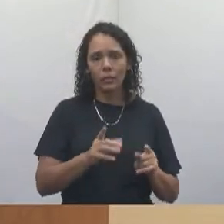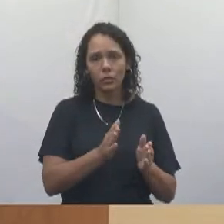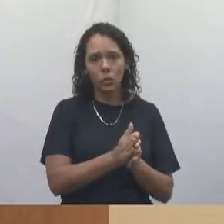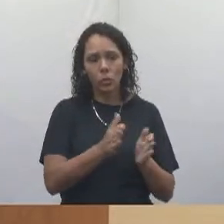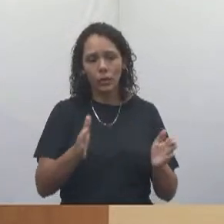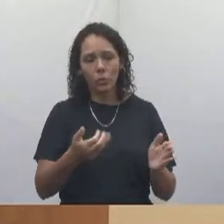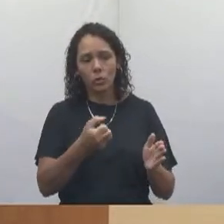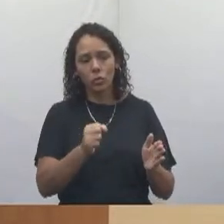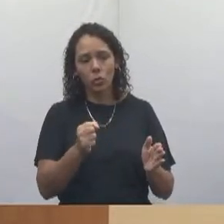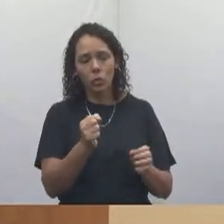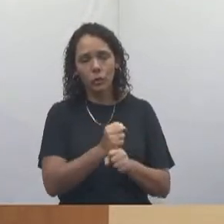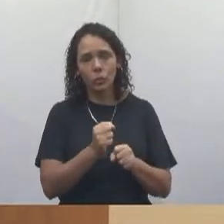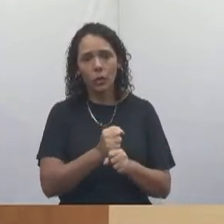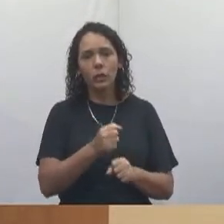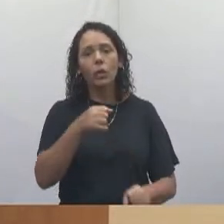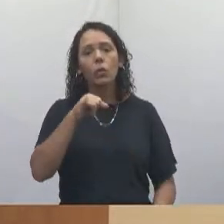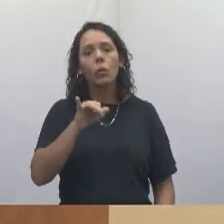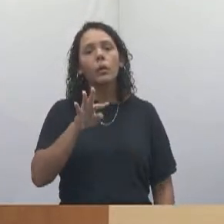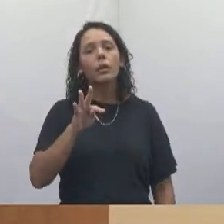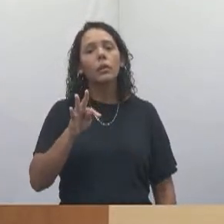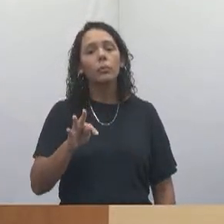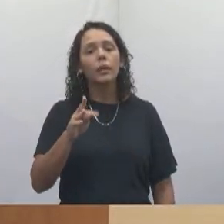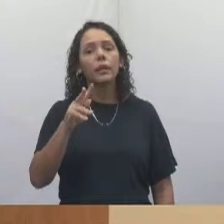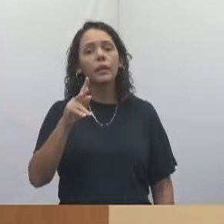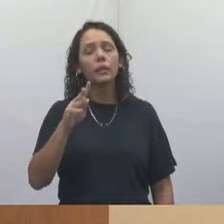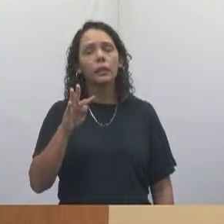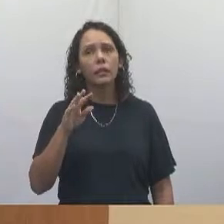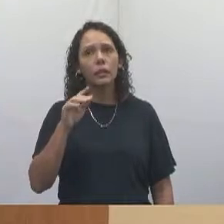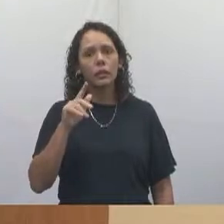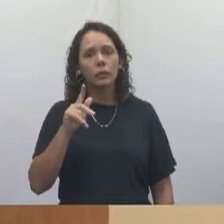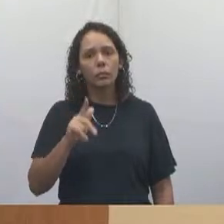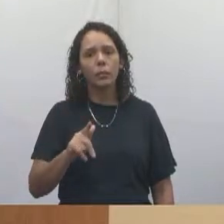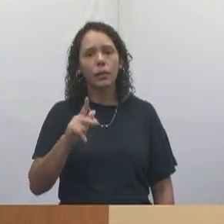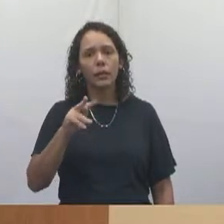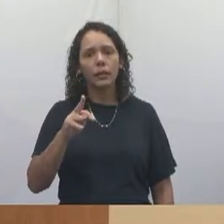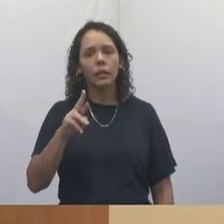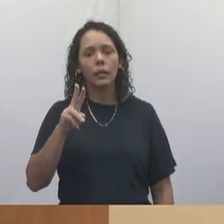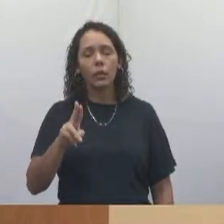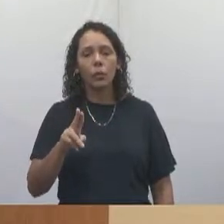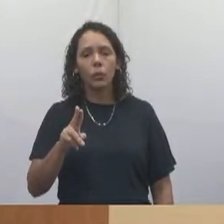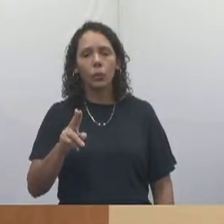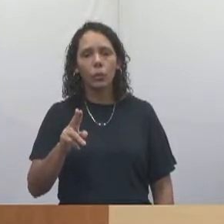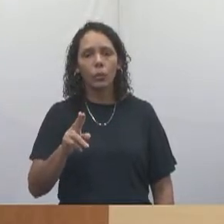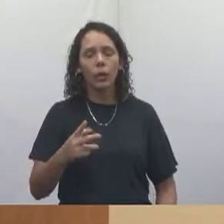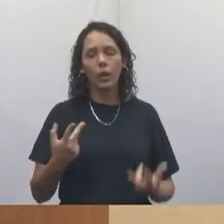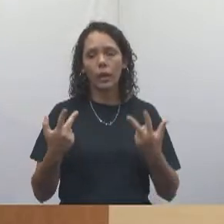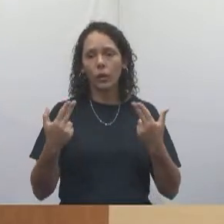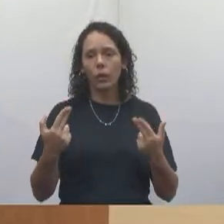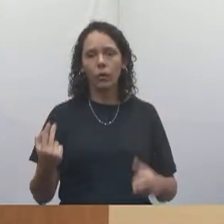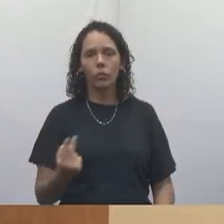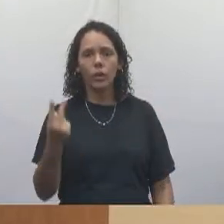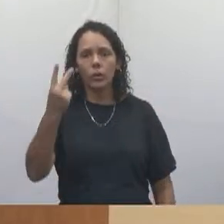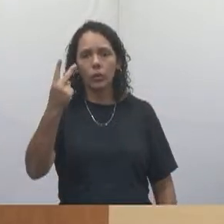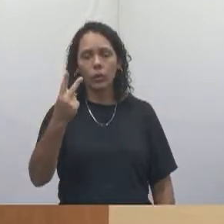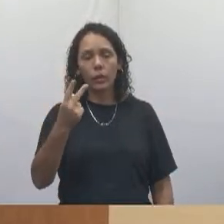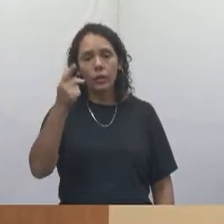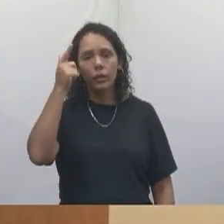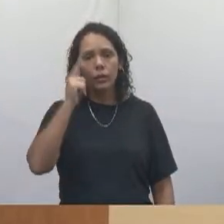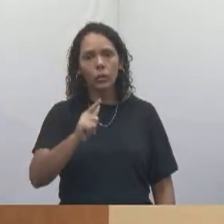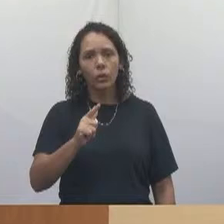o IPTU e conseguir ter nota boa, né, dentro da prestação de contas e